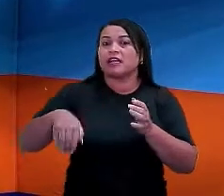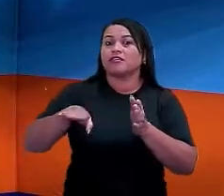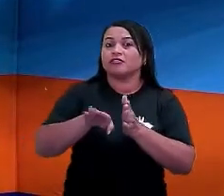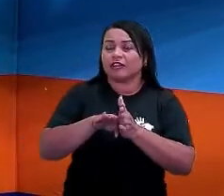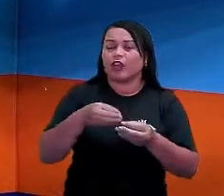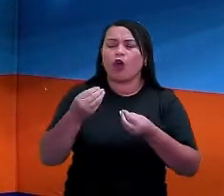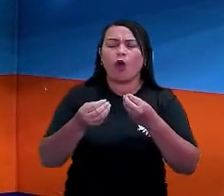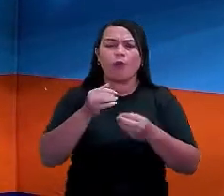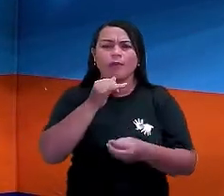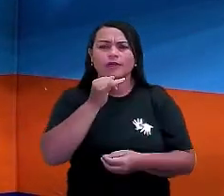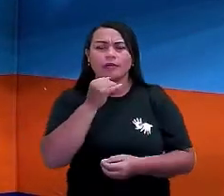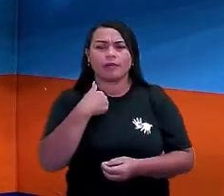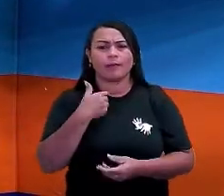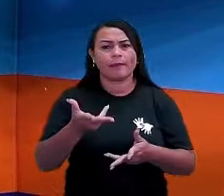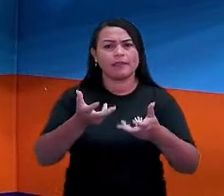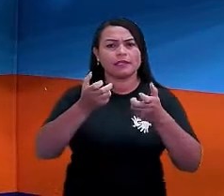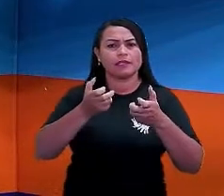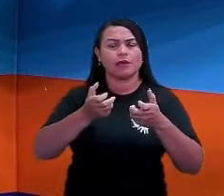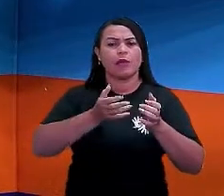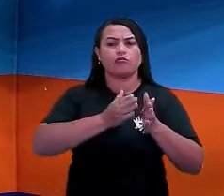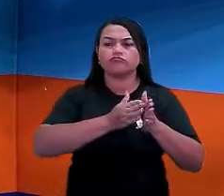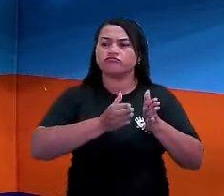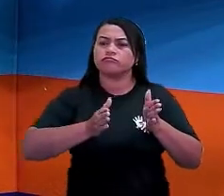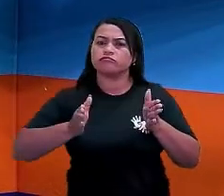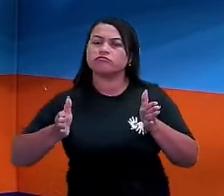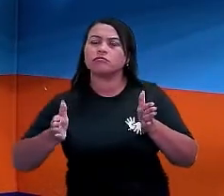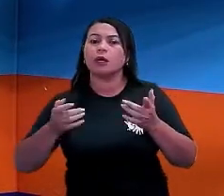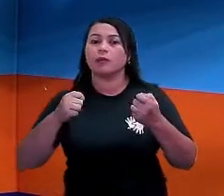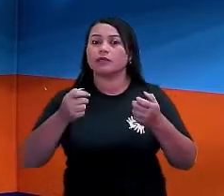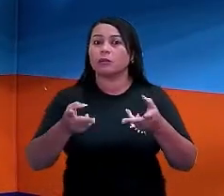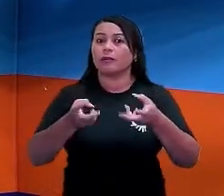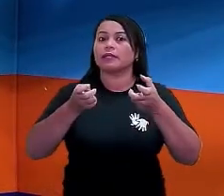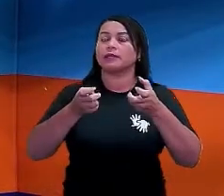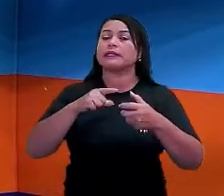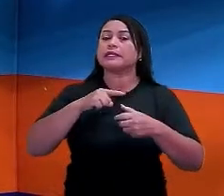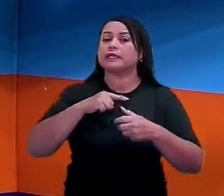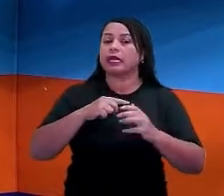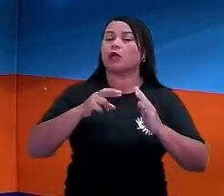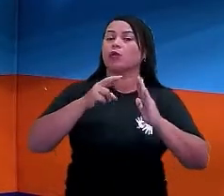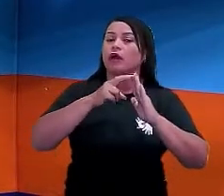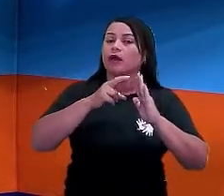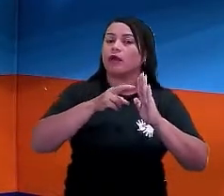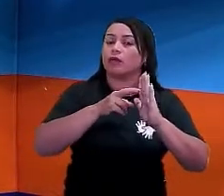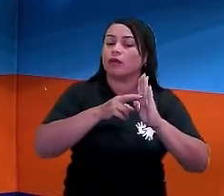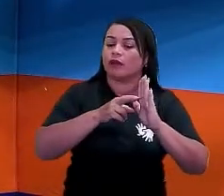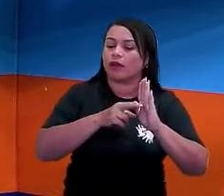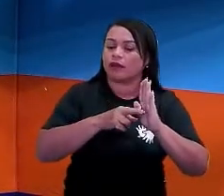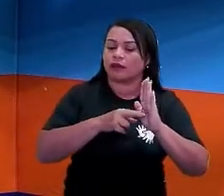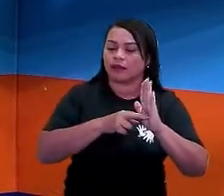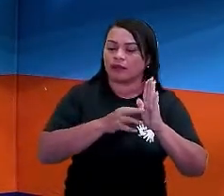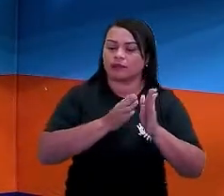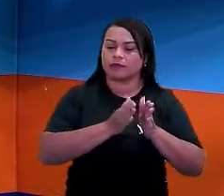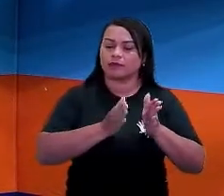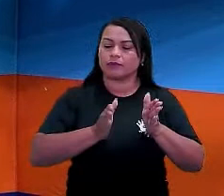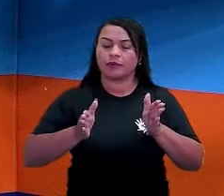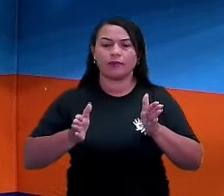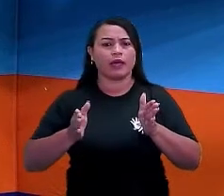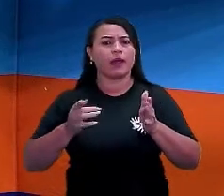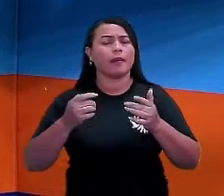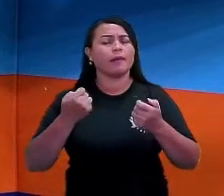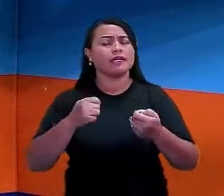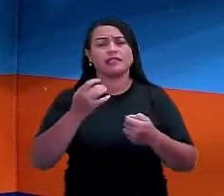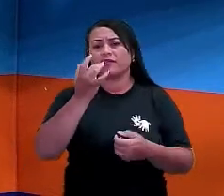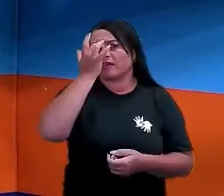perceba que, quando eu estou trabalhando com sequência, eu preciso perceber se há uma regularidade. Isso